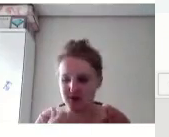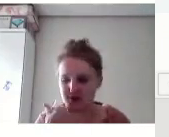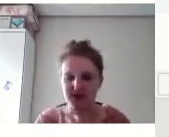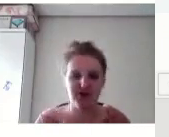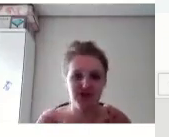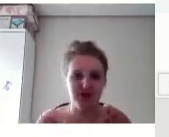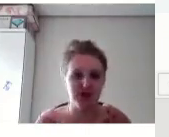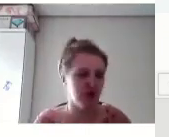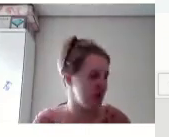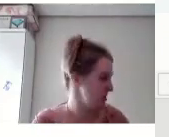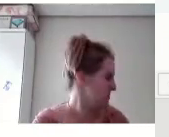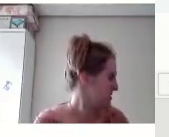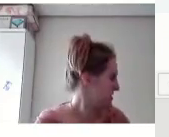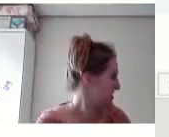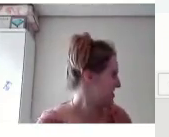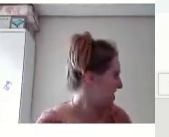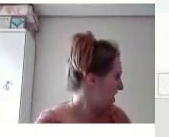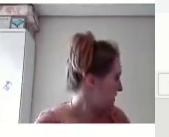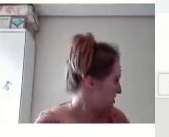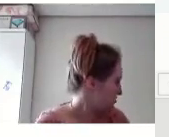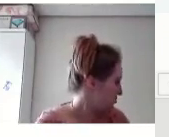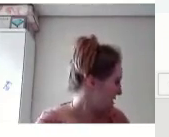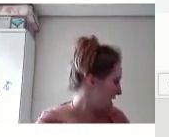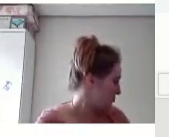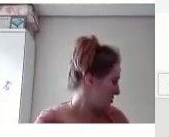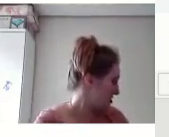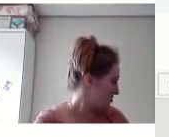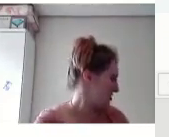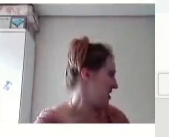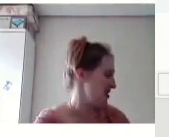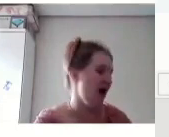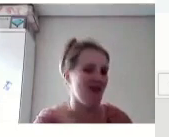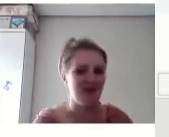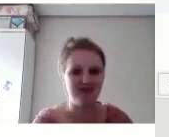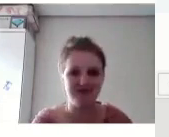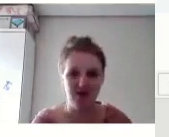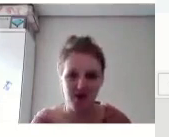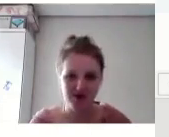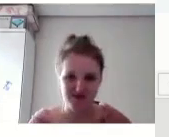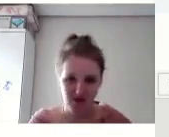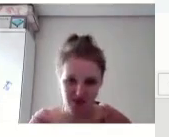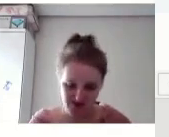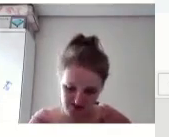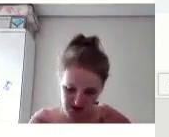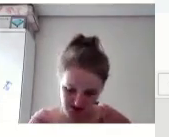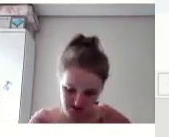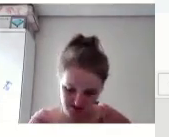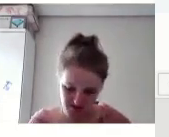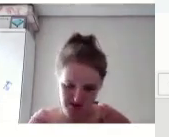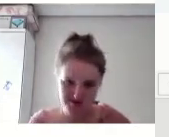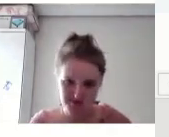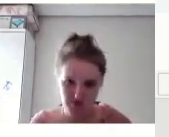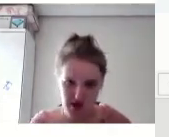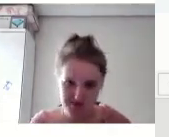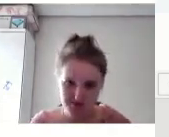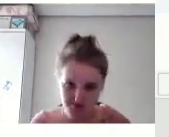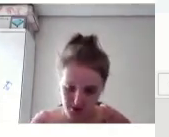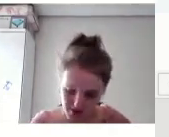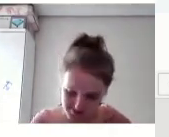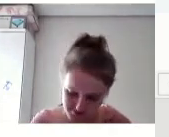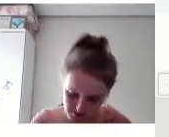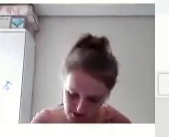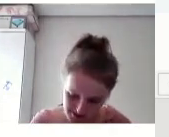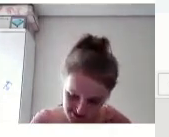relativo a φ ponto, certo? Exatamente com analogia com a mecânica clássica, né? A definição de momento em mecânica clássica em